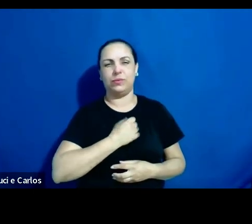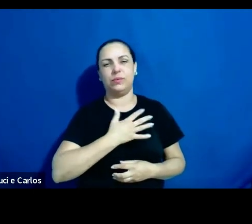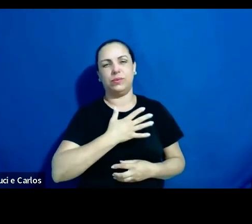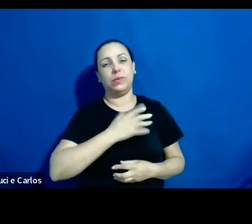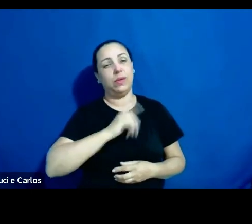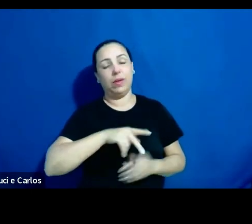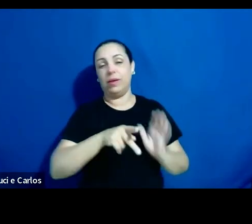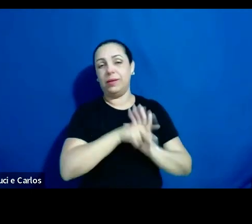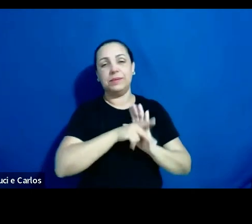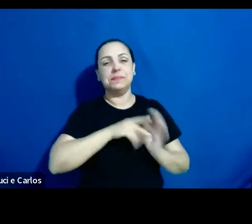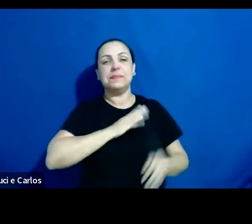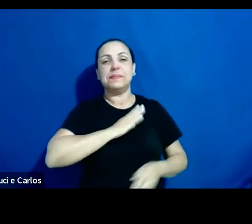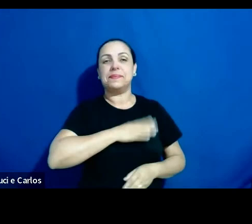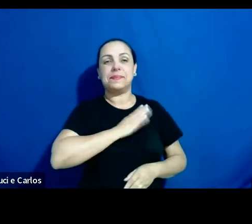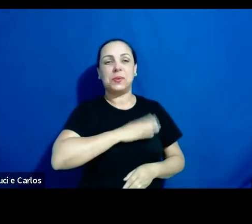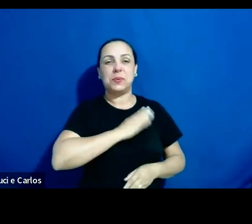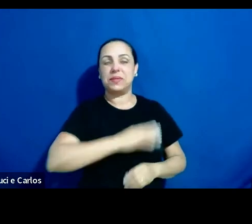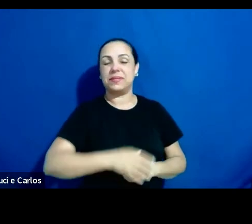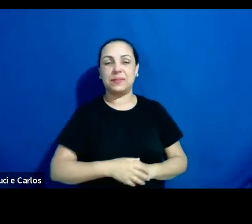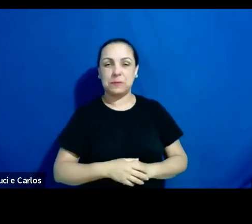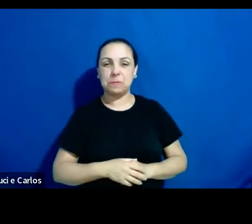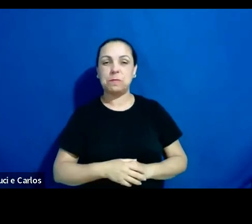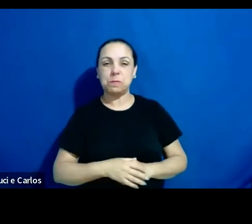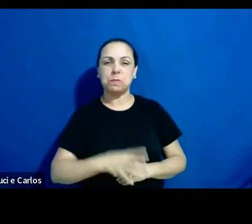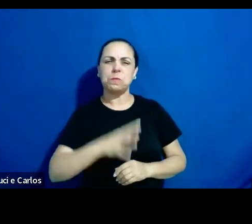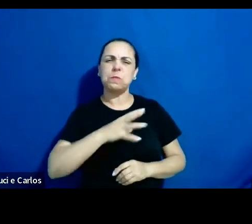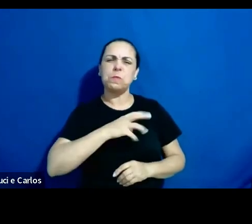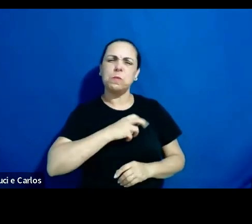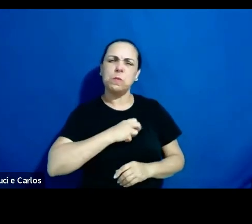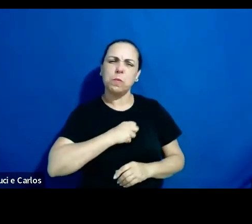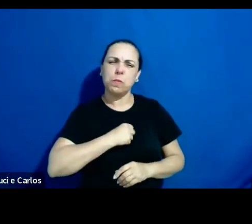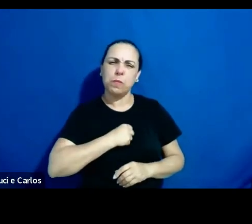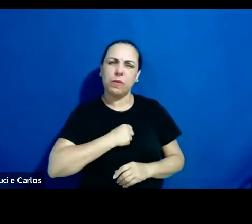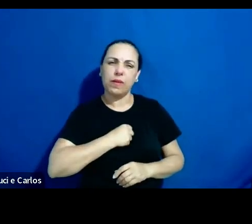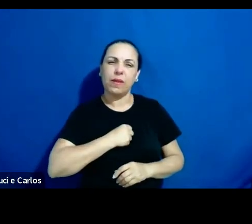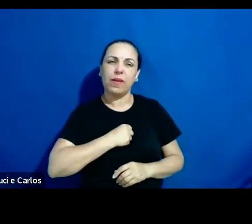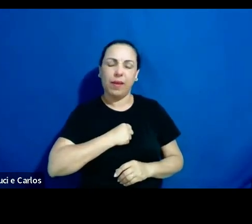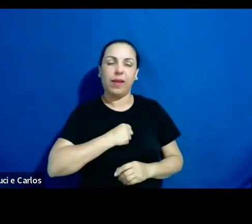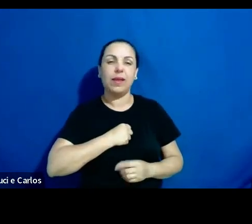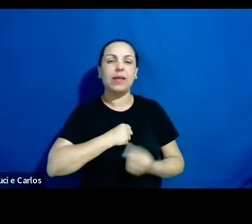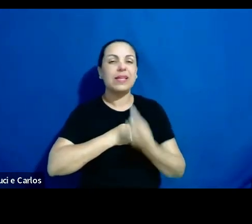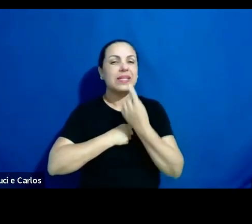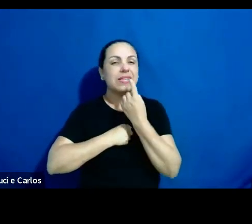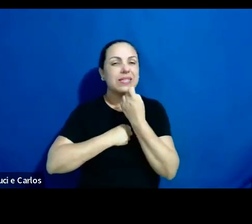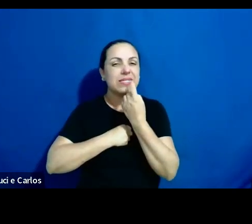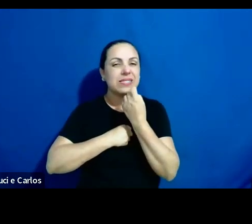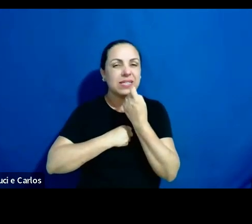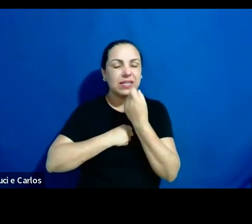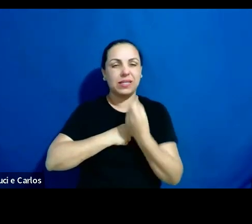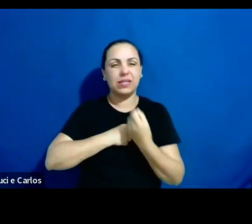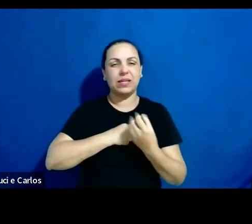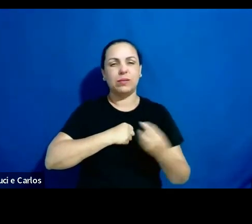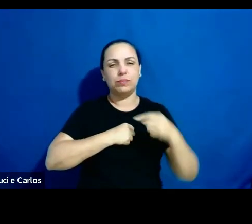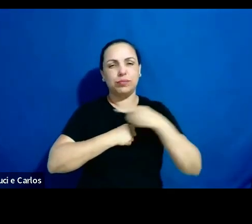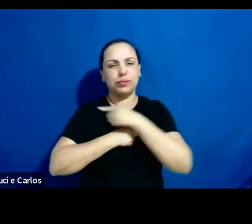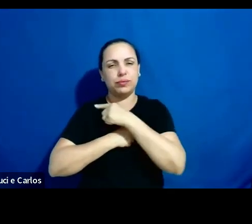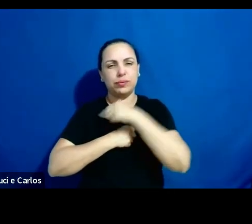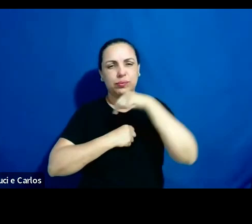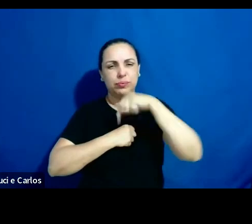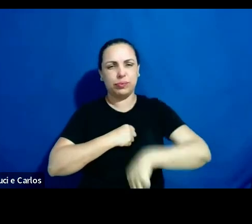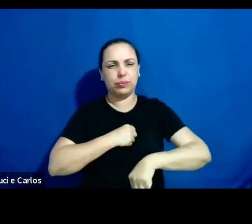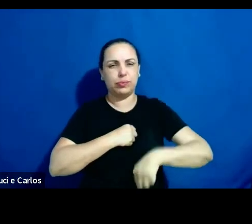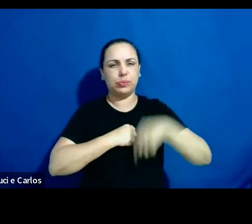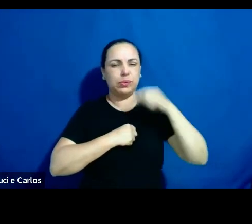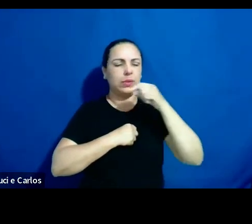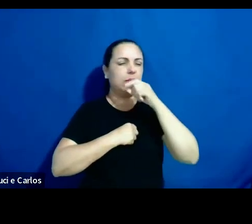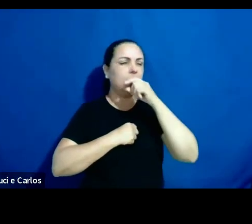né? Então, a contração impulsiona o sangue para abastecer o corpo. E a dilatação é o relaxamento para